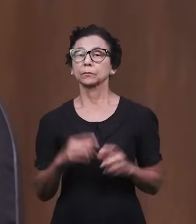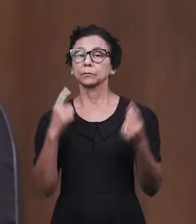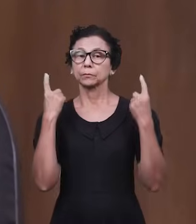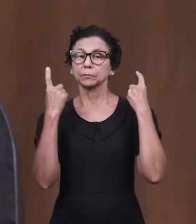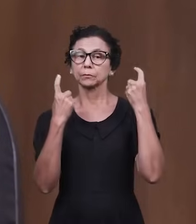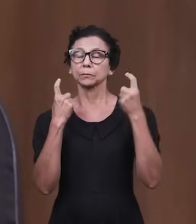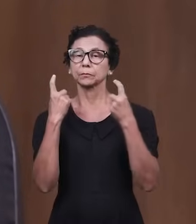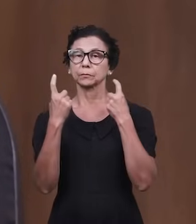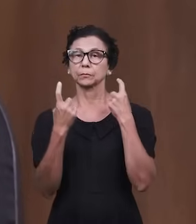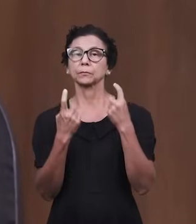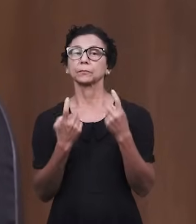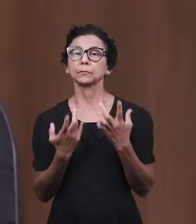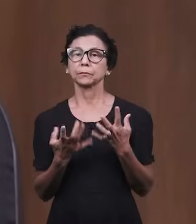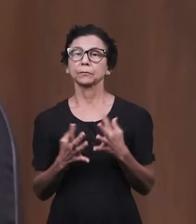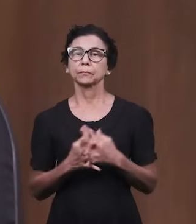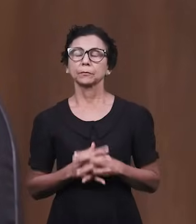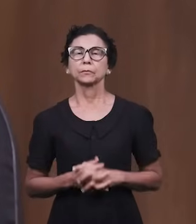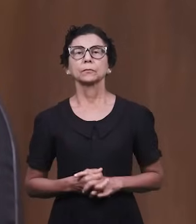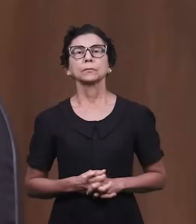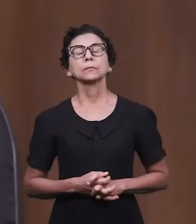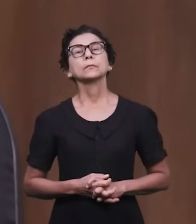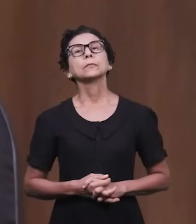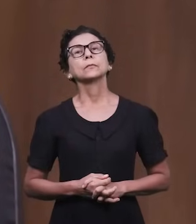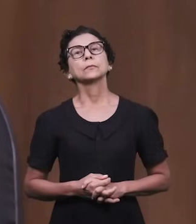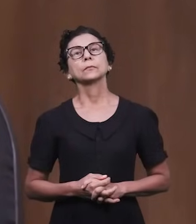é? Por isso, essa